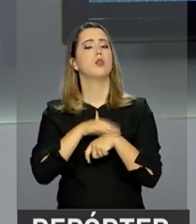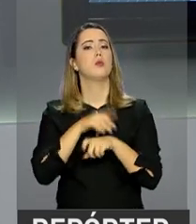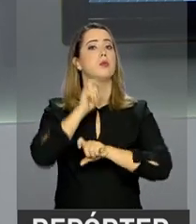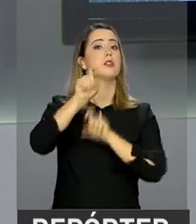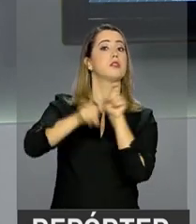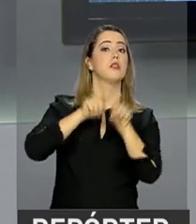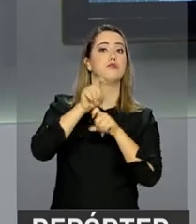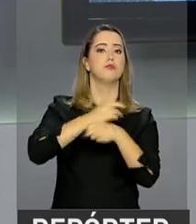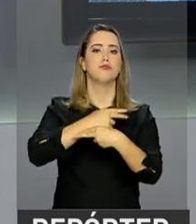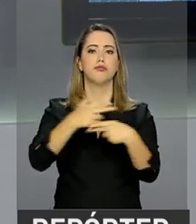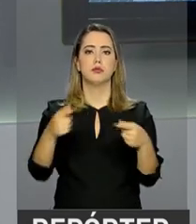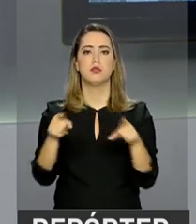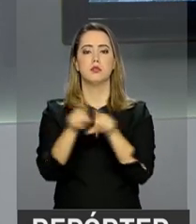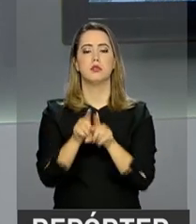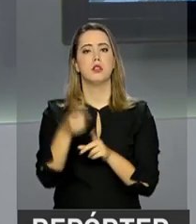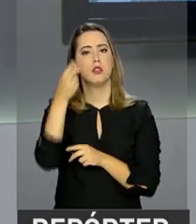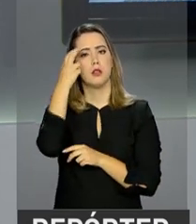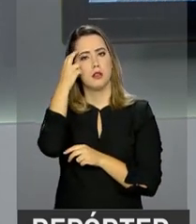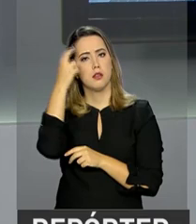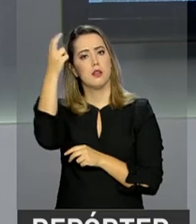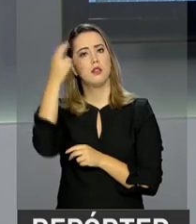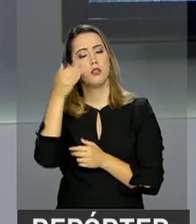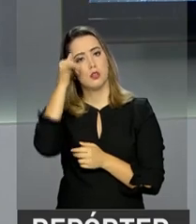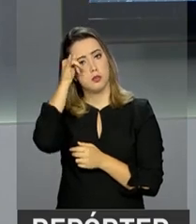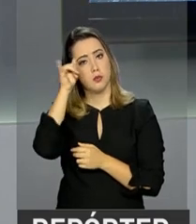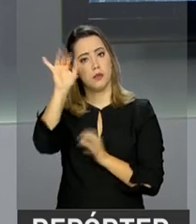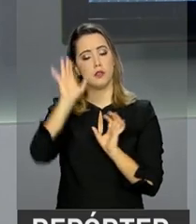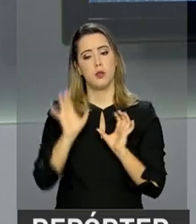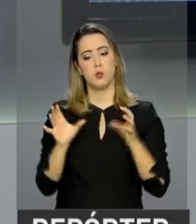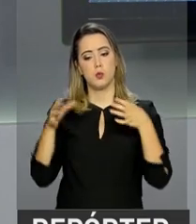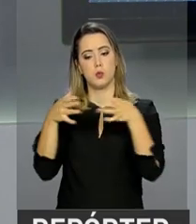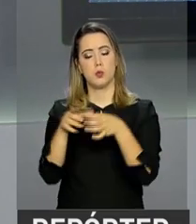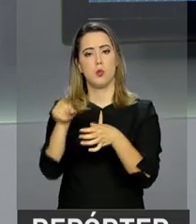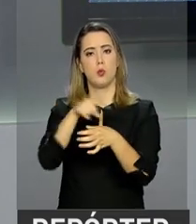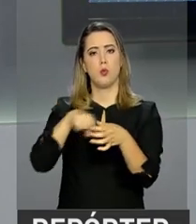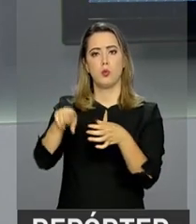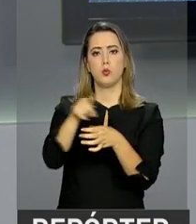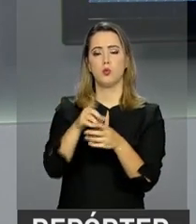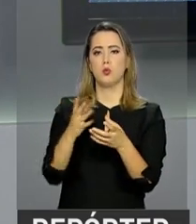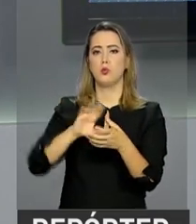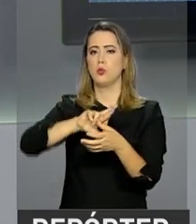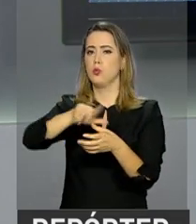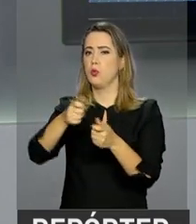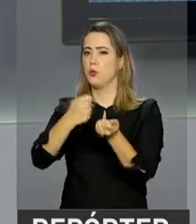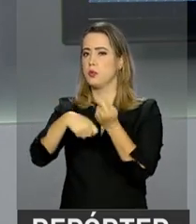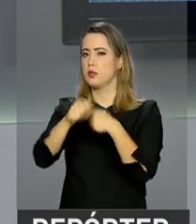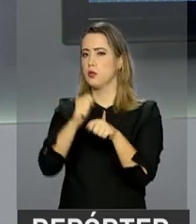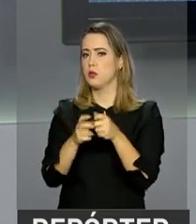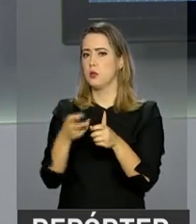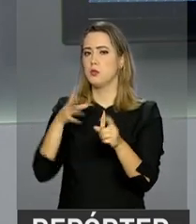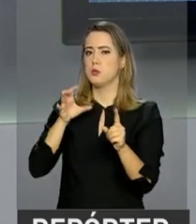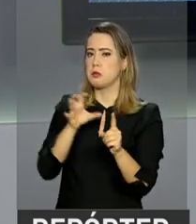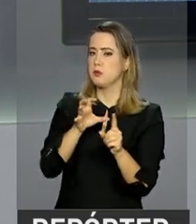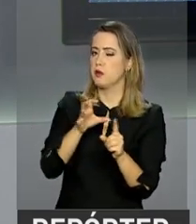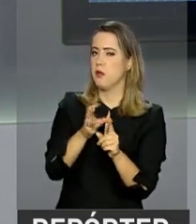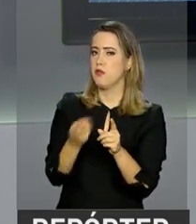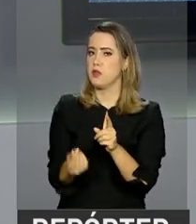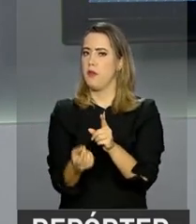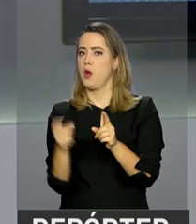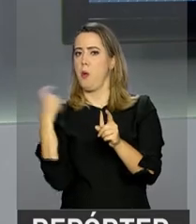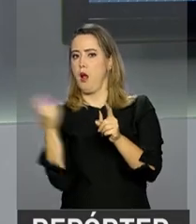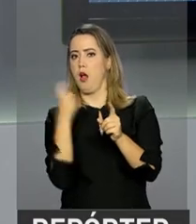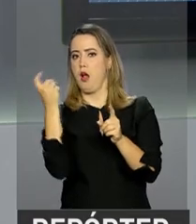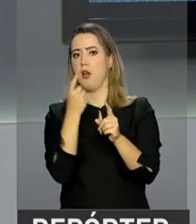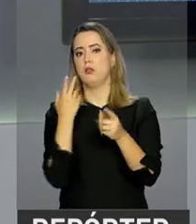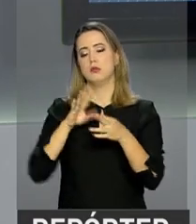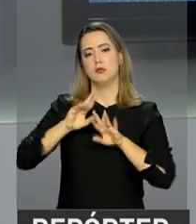o uso de técnicas de inteligência na luta contra os cartéis, que é a prática adotada por grupos econômicos para forçar preços altos e